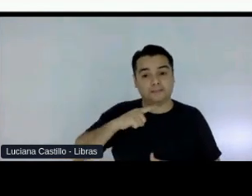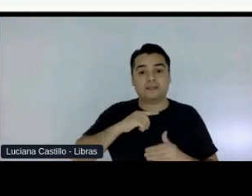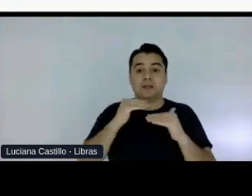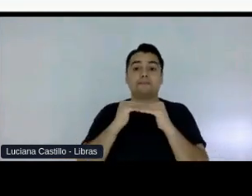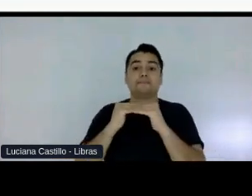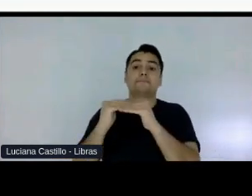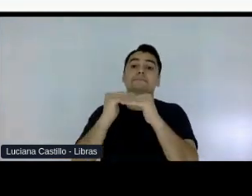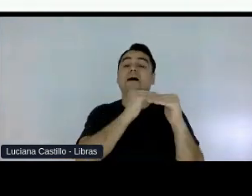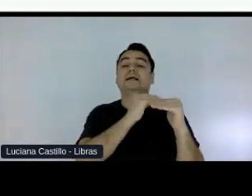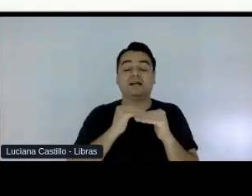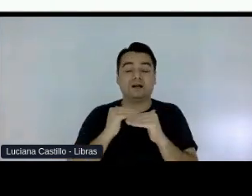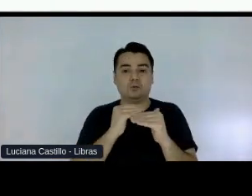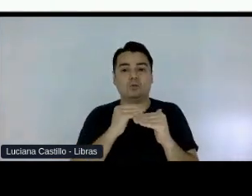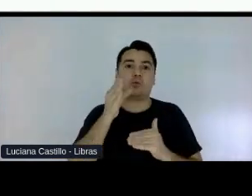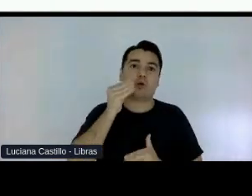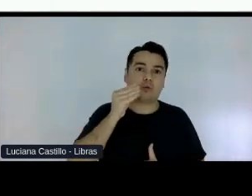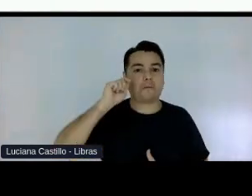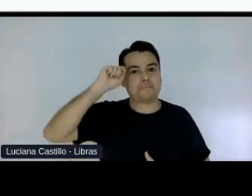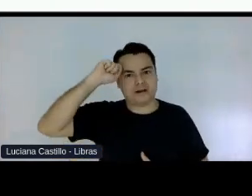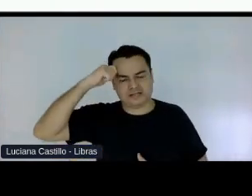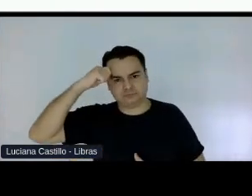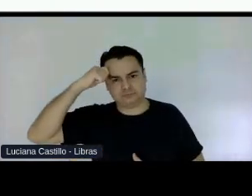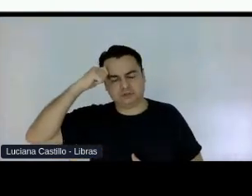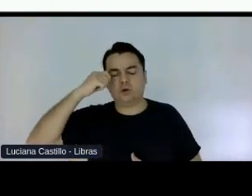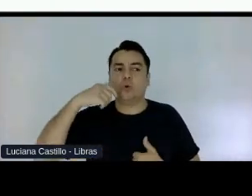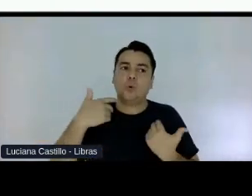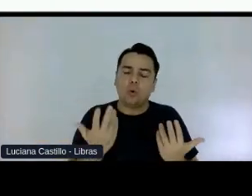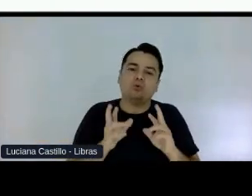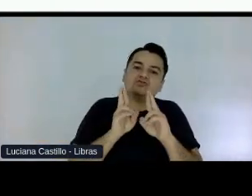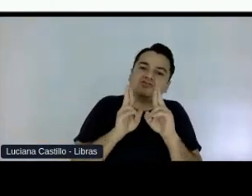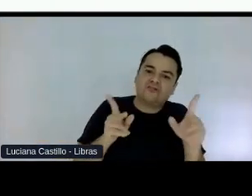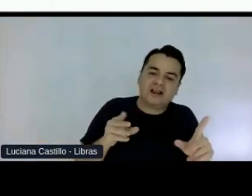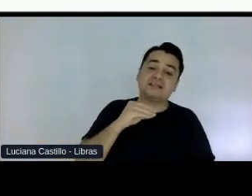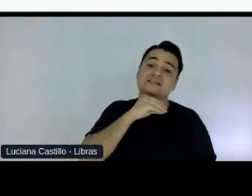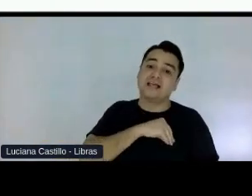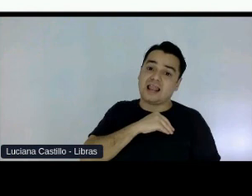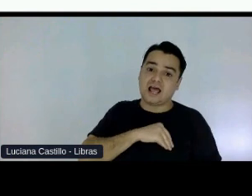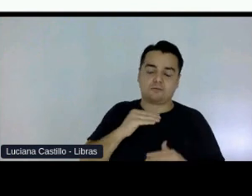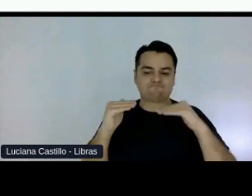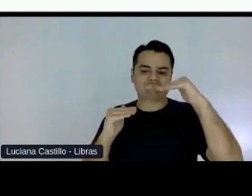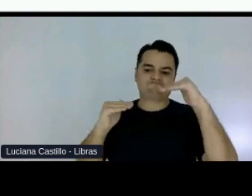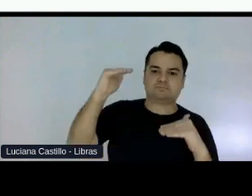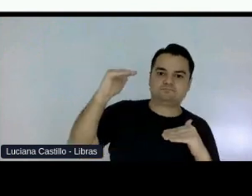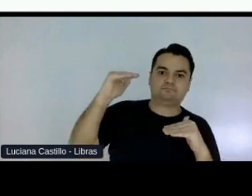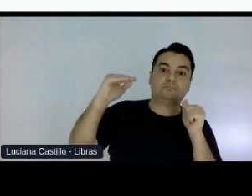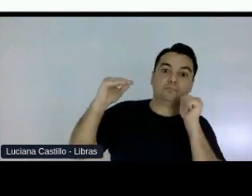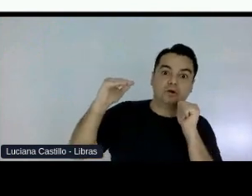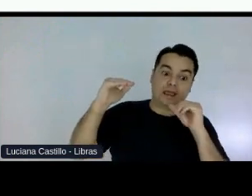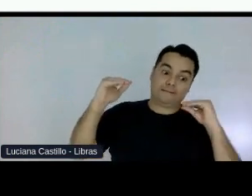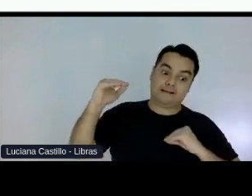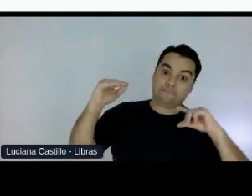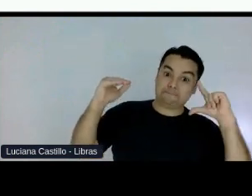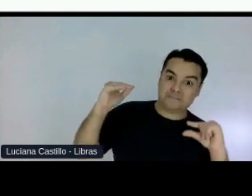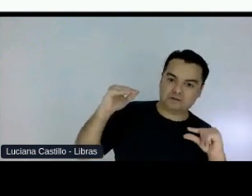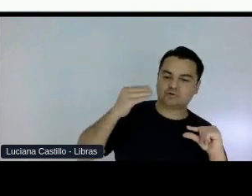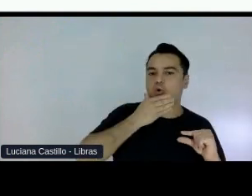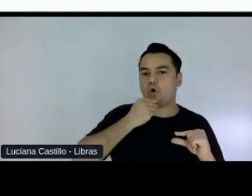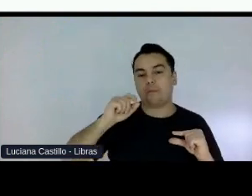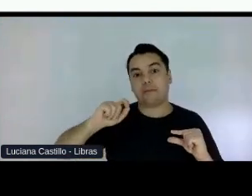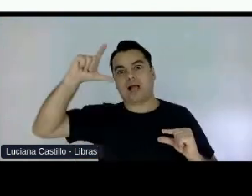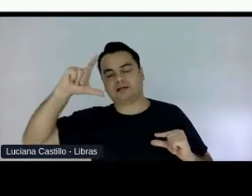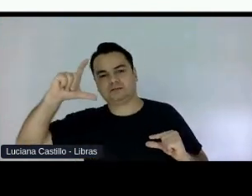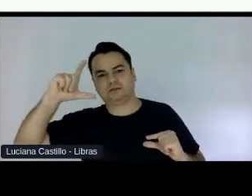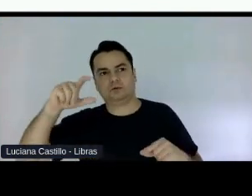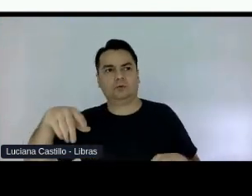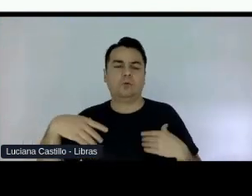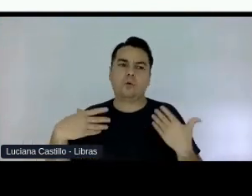de demissões para colaboradores pretos. Existe uma diferença salarial discrepante para mulheres na sua empresa. Nos cargos de liderança